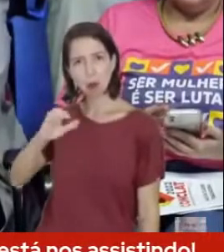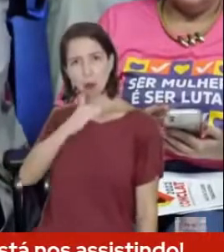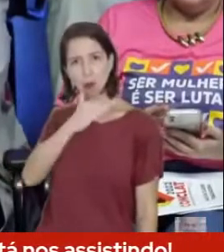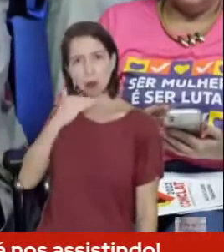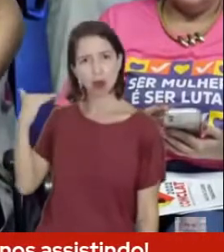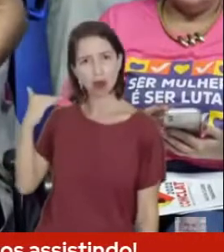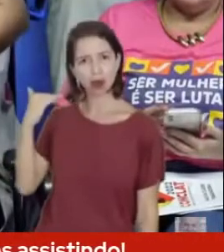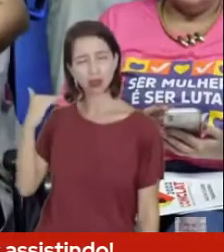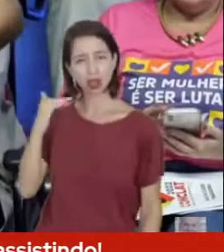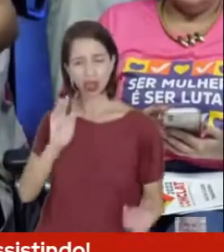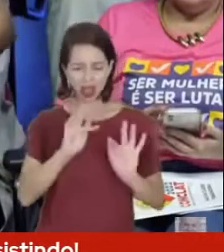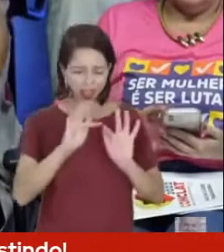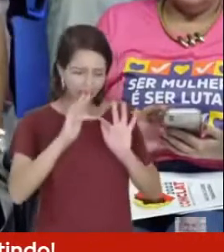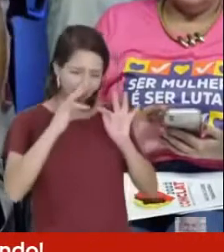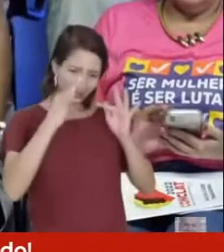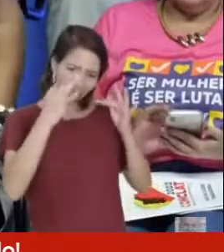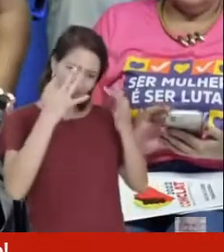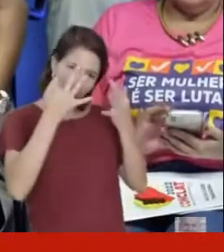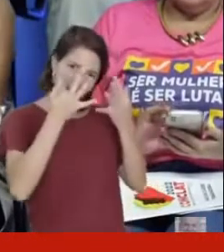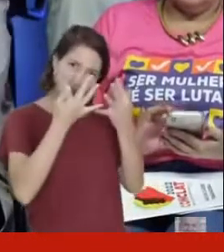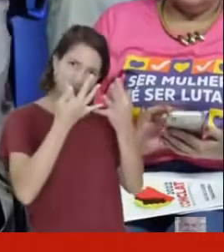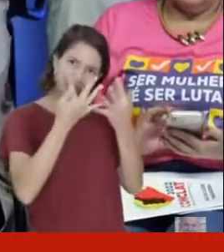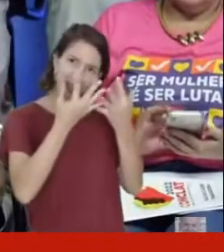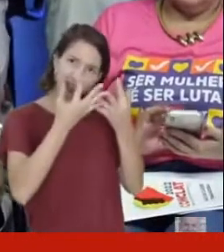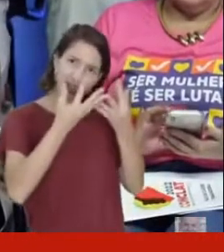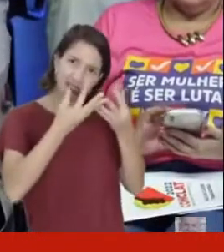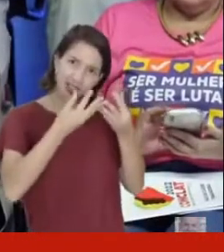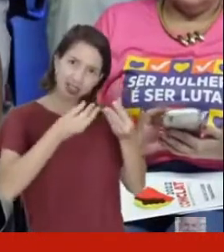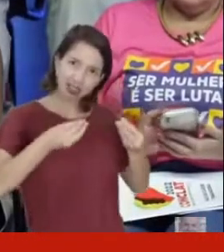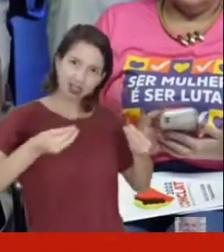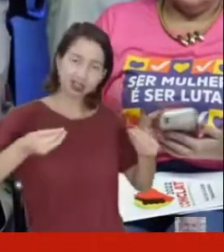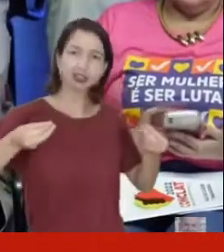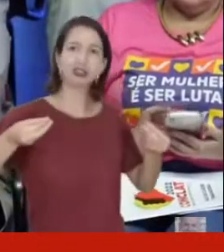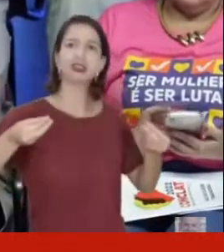E a família brasileira é a nossa célula